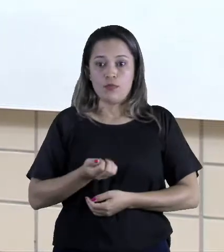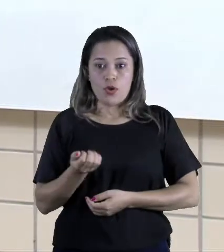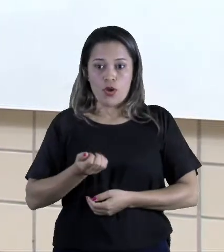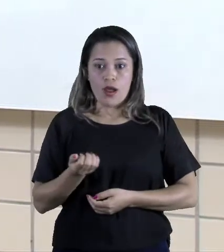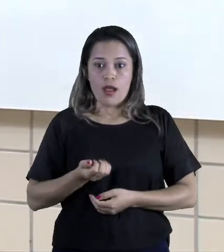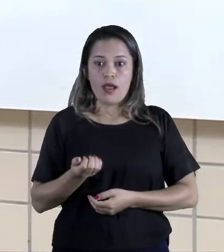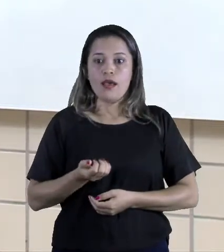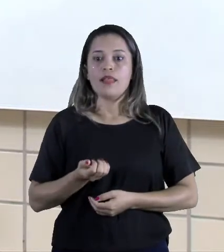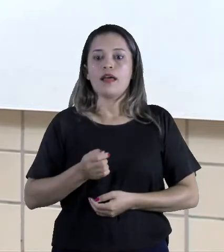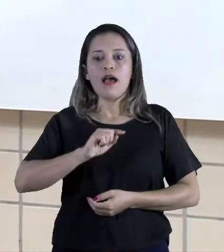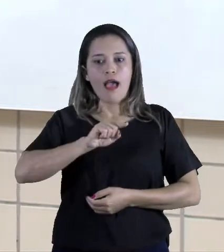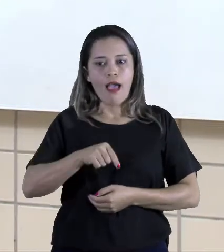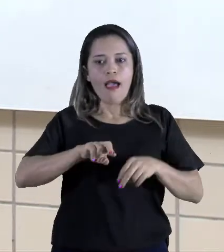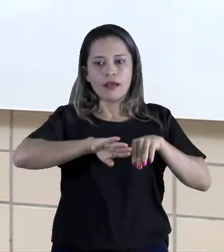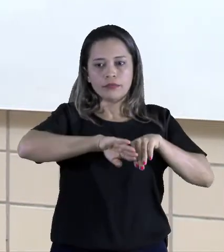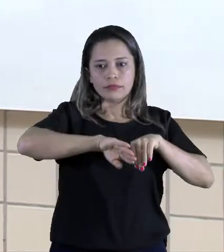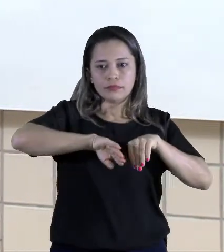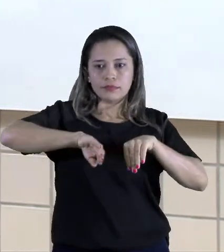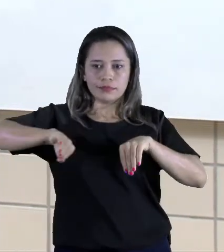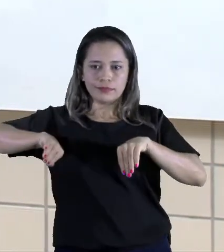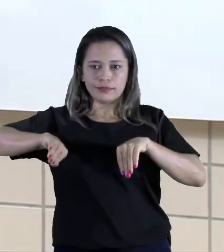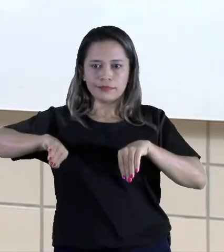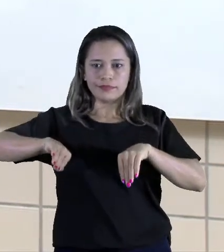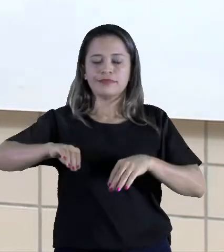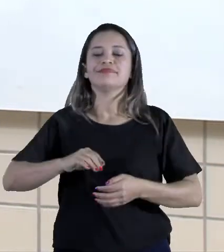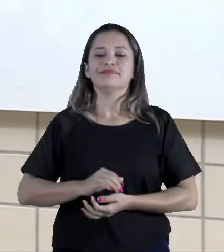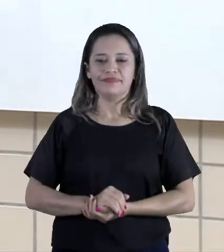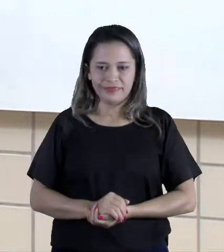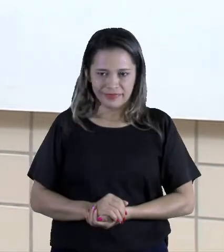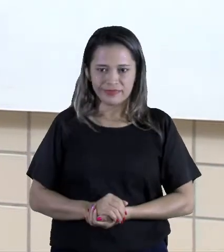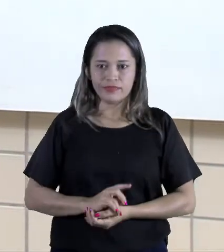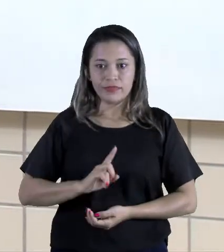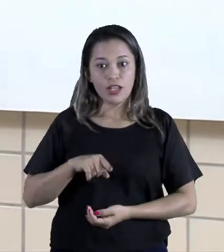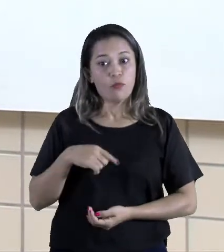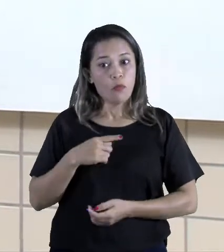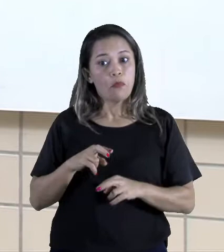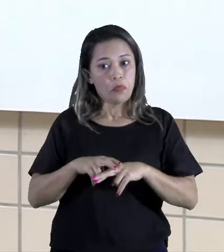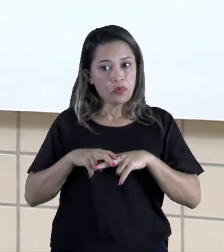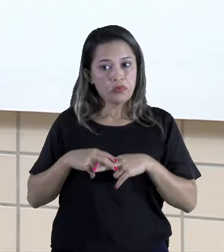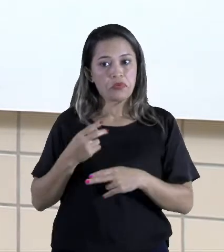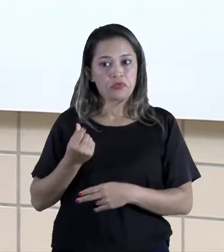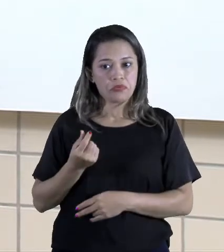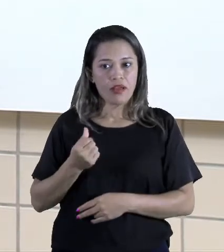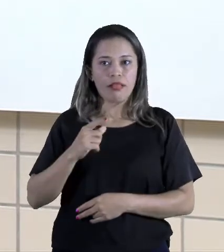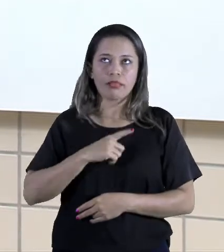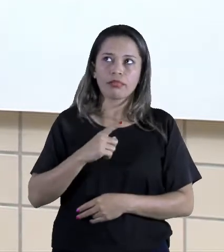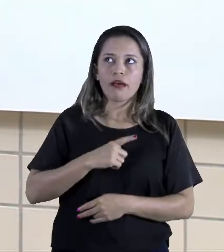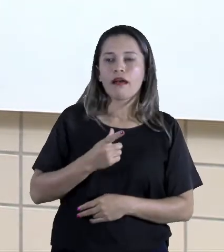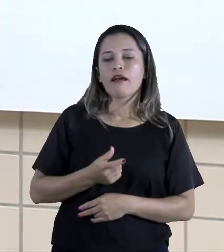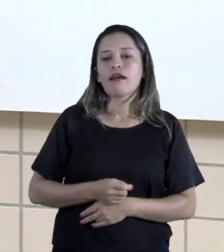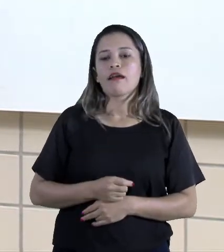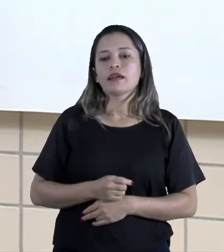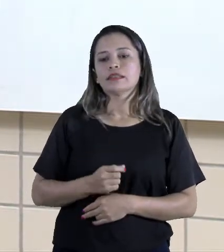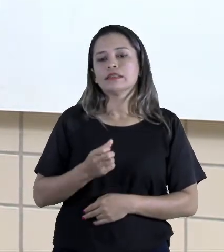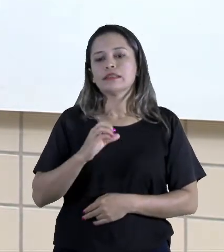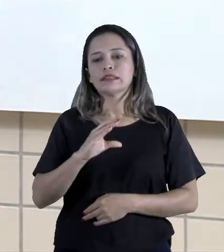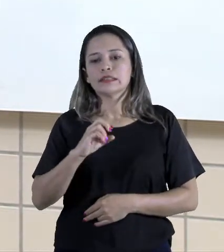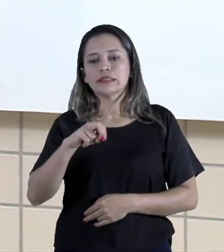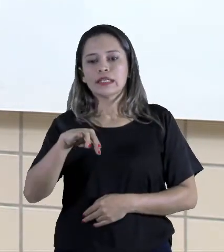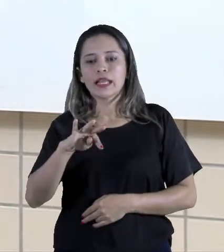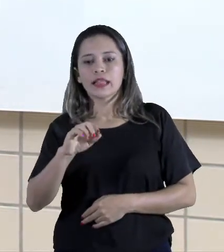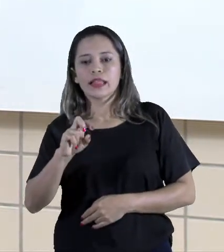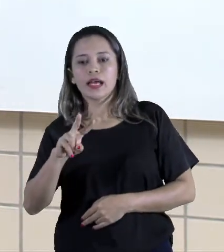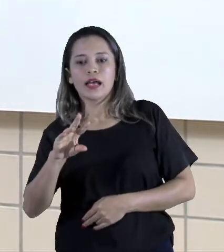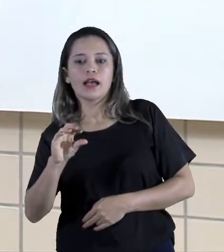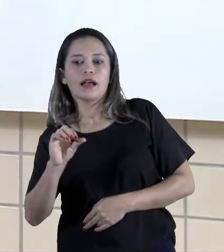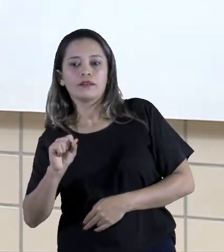a parte decimal, que vem depois da vírgula. Por isso que no nosso dinheiro a gente sempre fala tantos centavos, porque